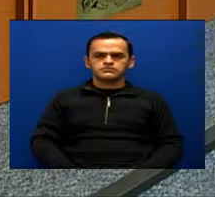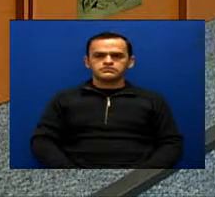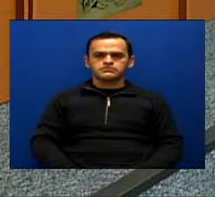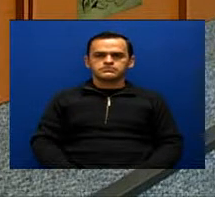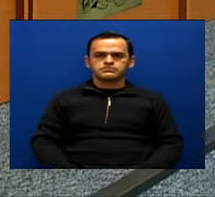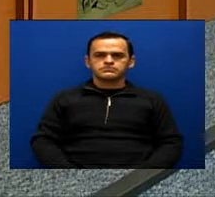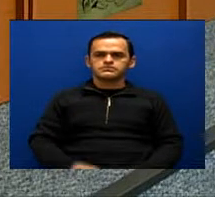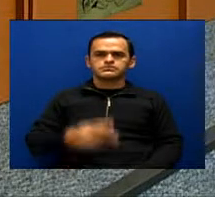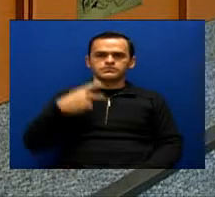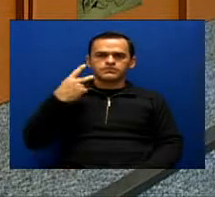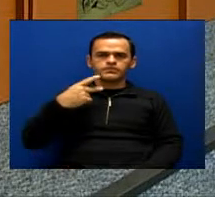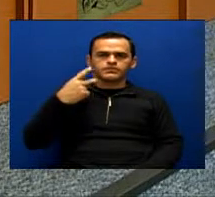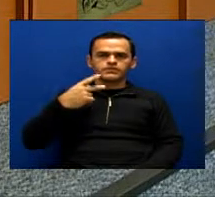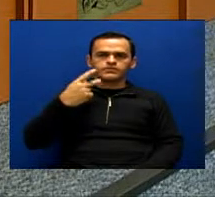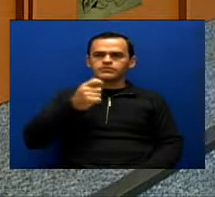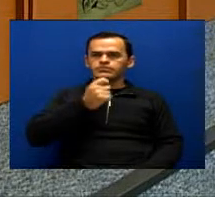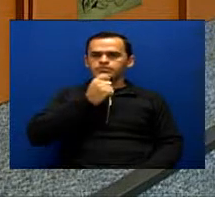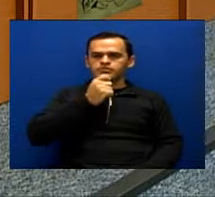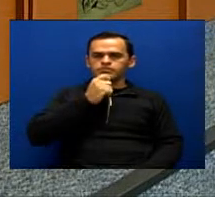Vereador Silvano Júnior, voto.